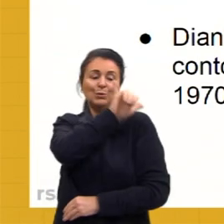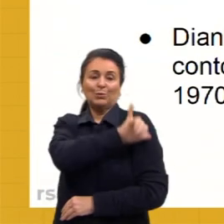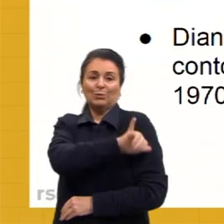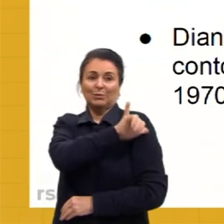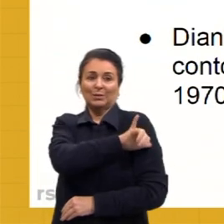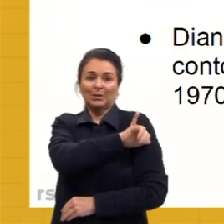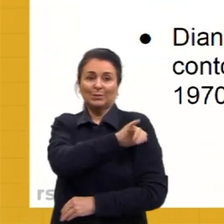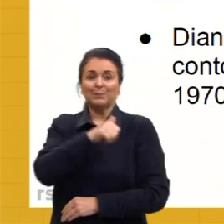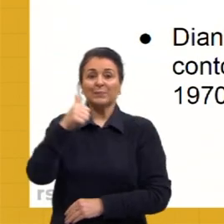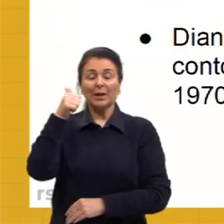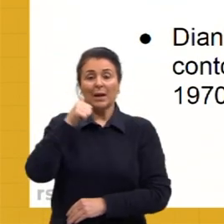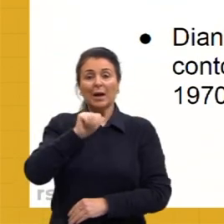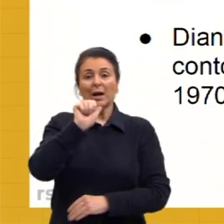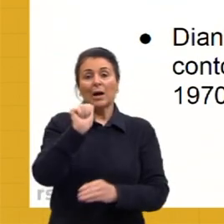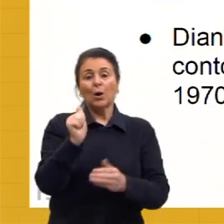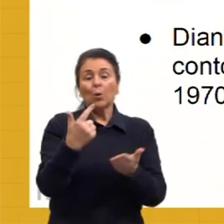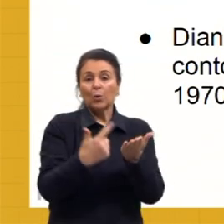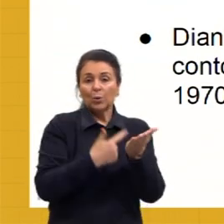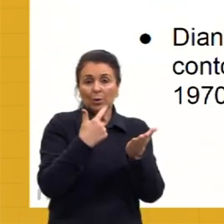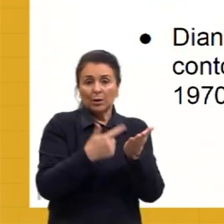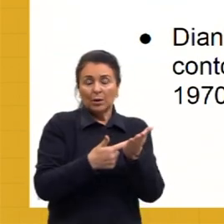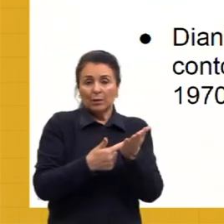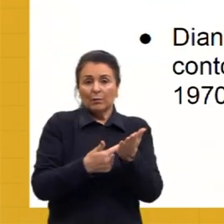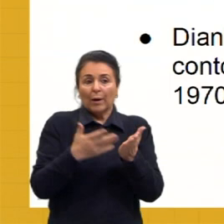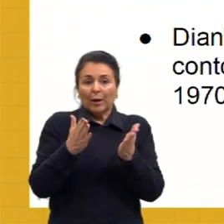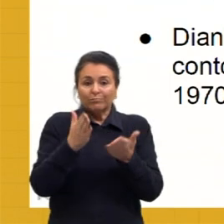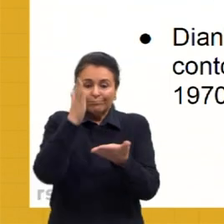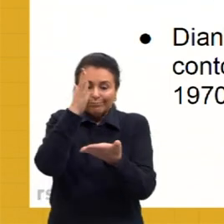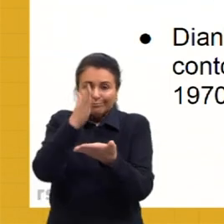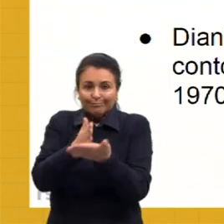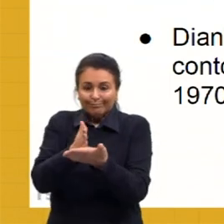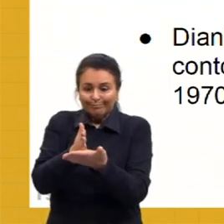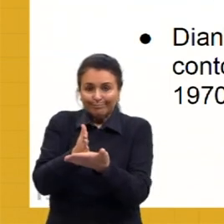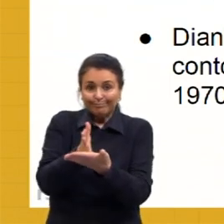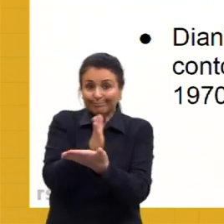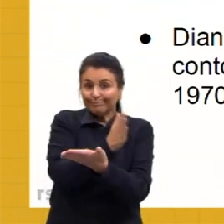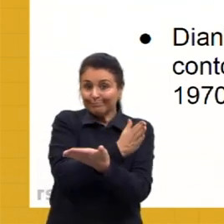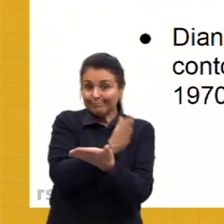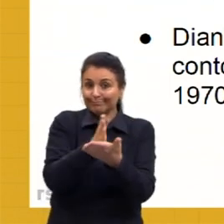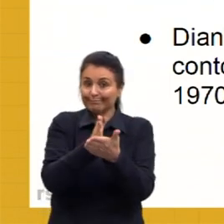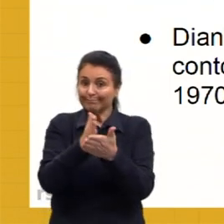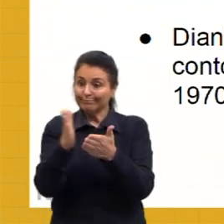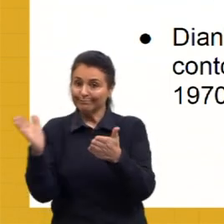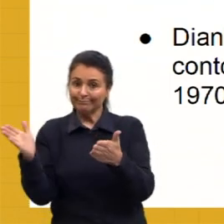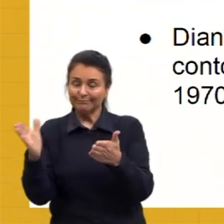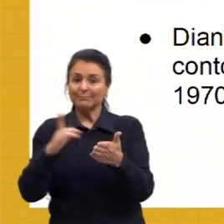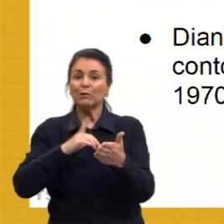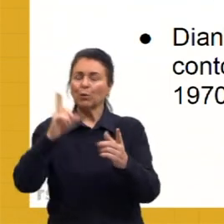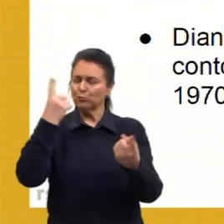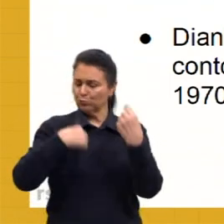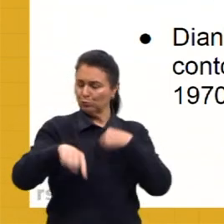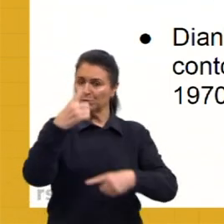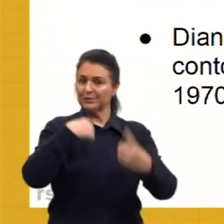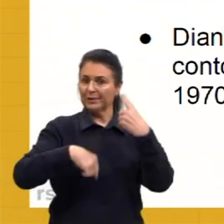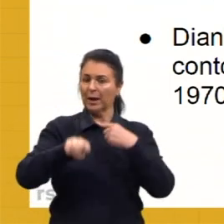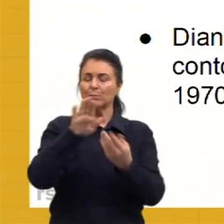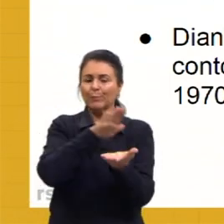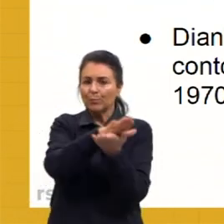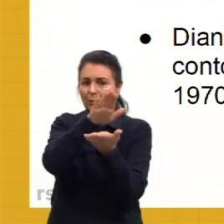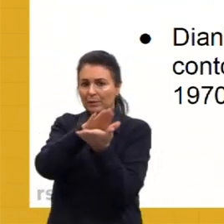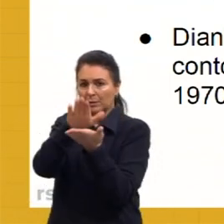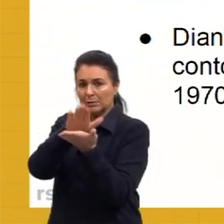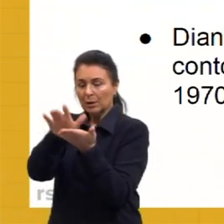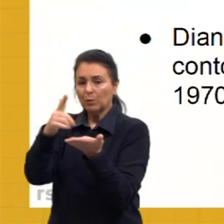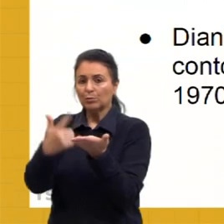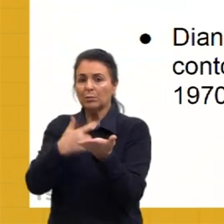a morena então ali foi um divisor de águas né como ele obteve sucesso com a publicação do livro